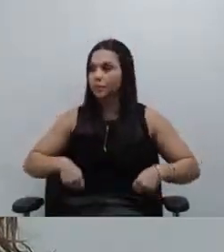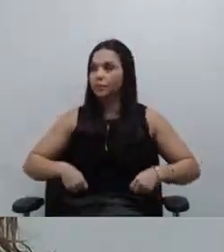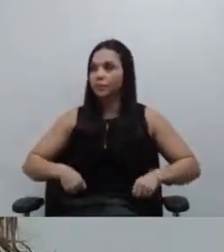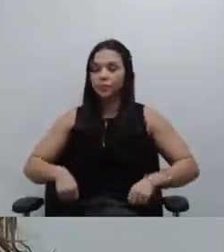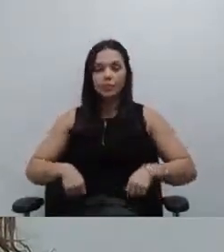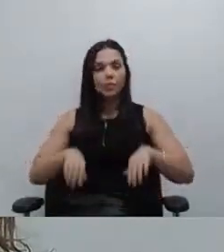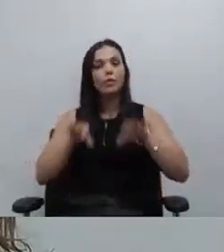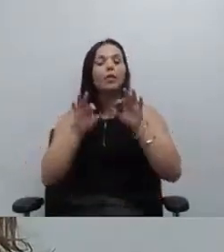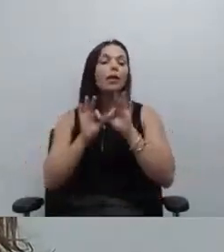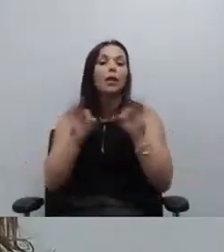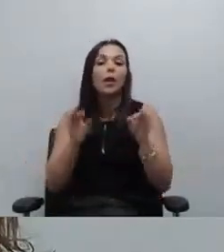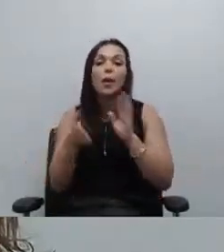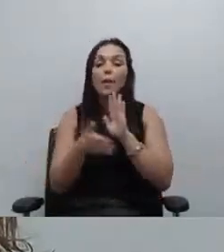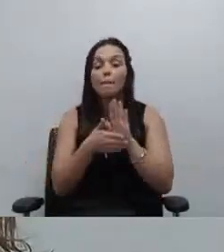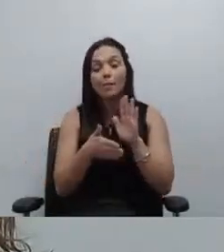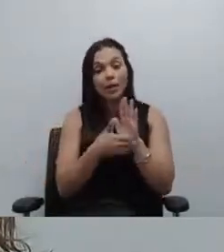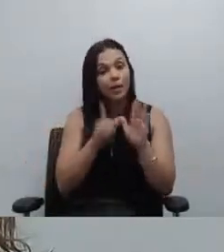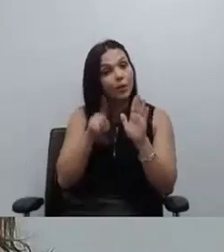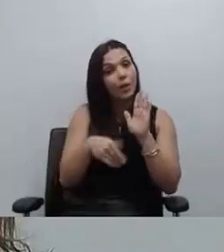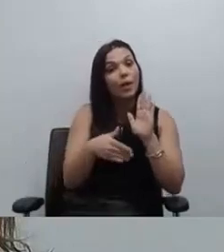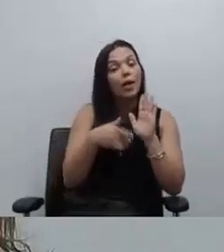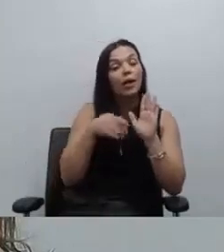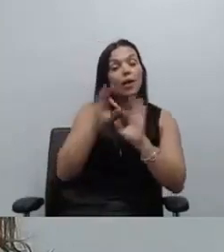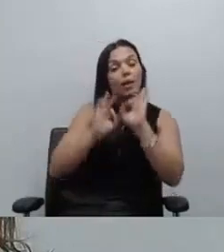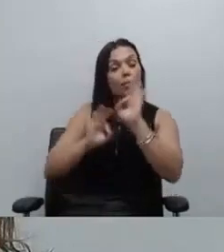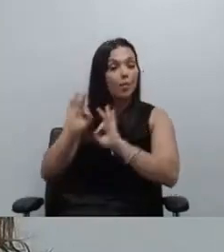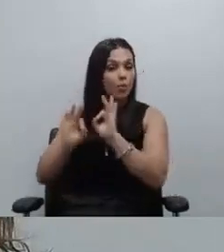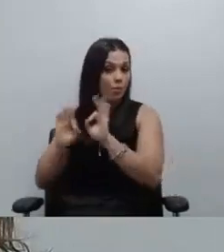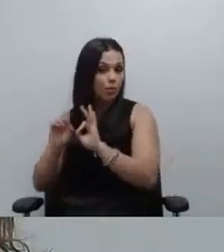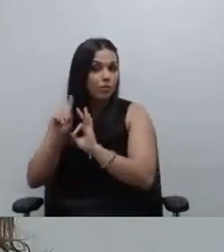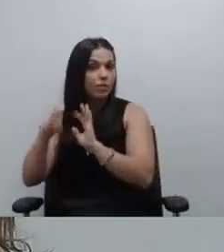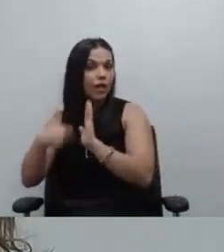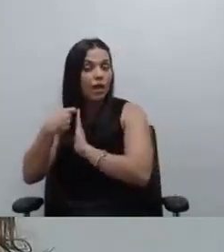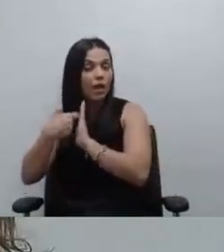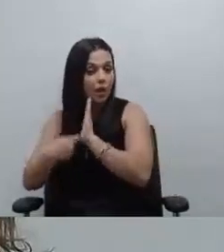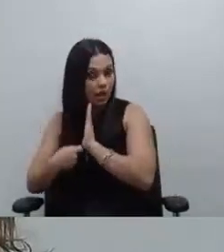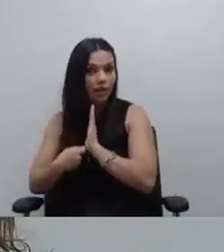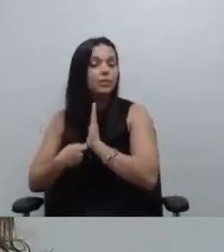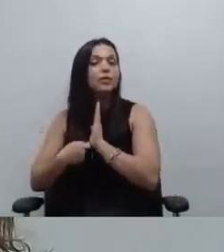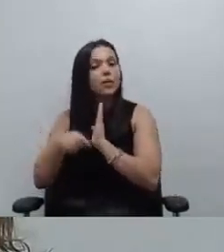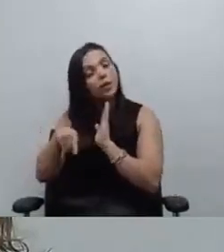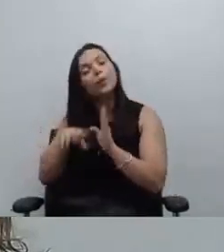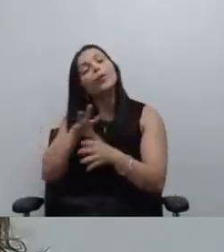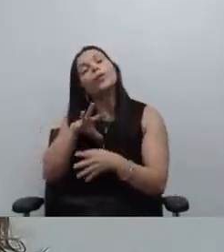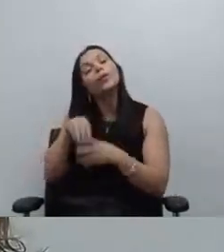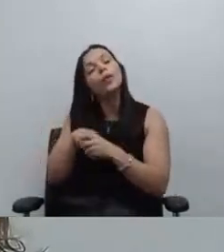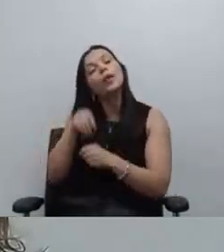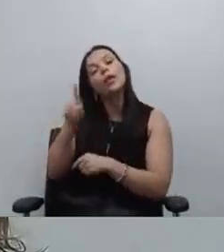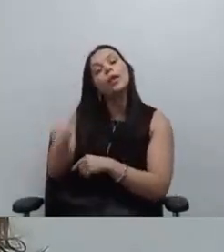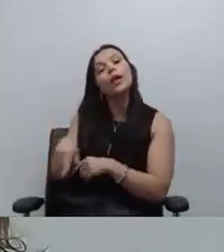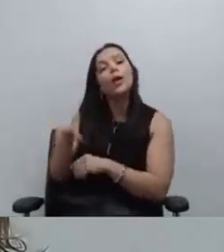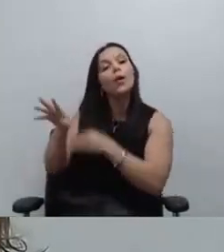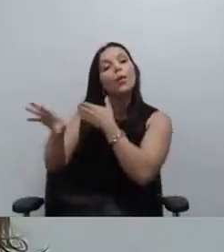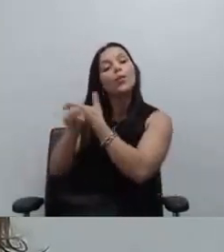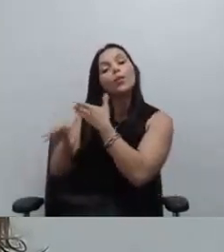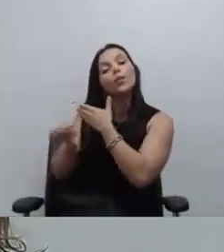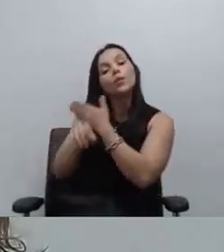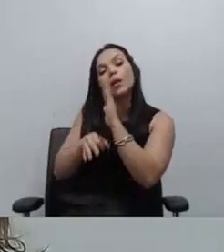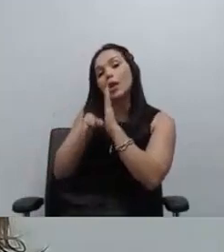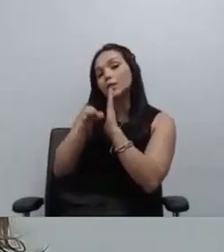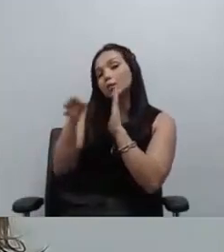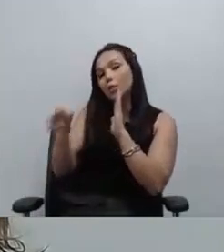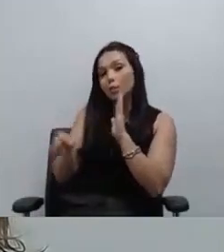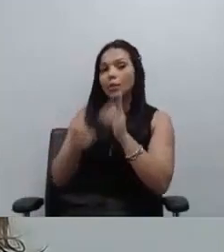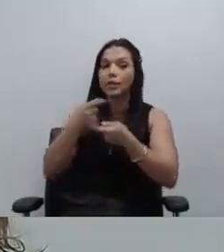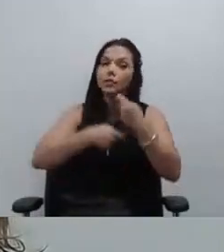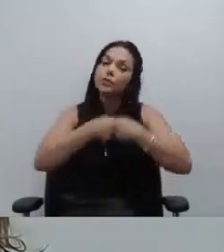a homologação do plano, a incorporação de alterações de redação pelos núcleos e a incorporação das sugestões da ouvidoria como recomendações à